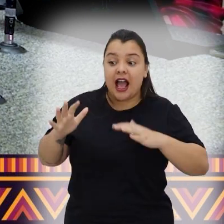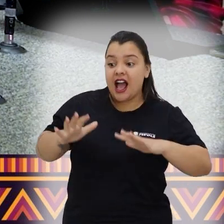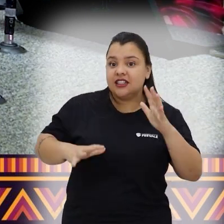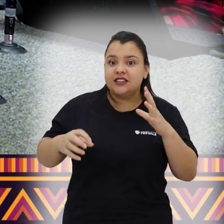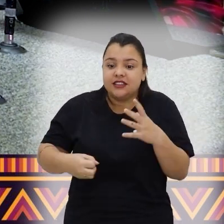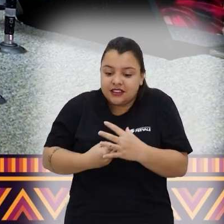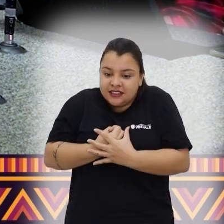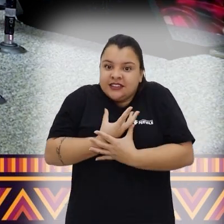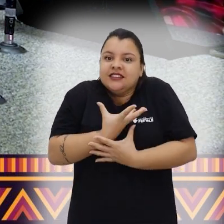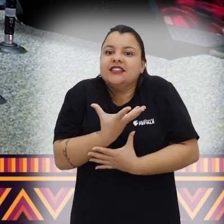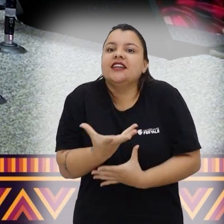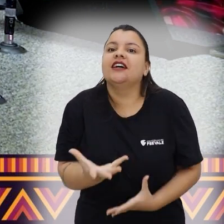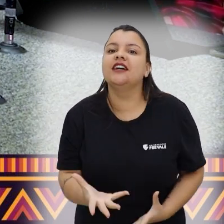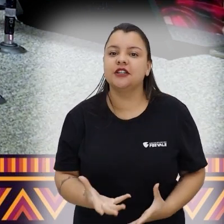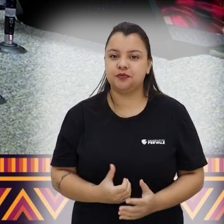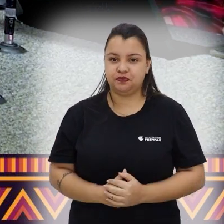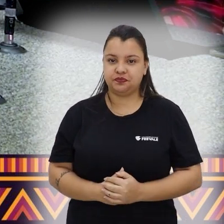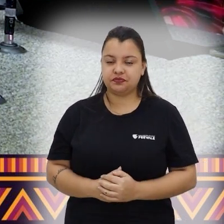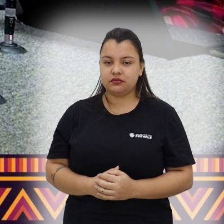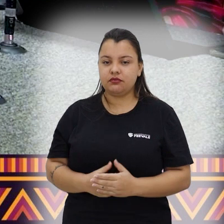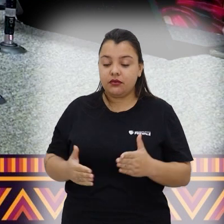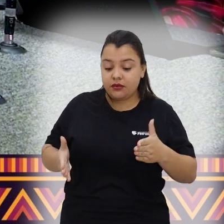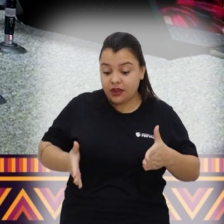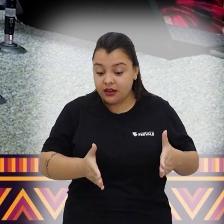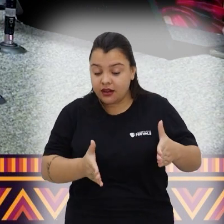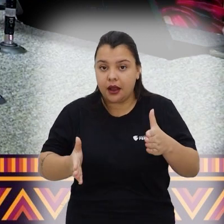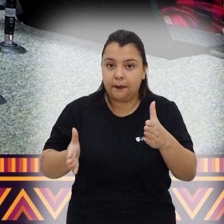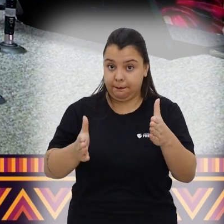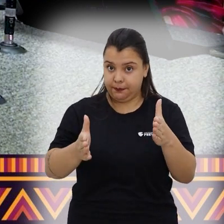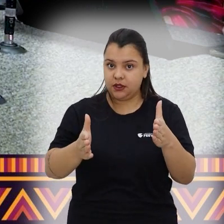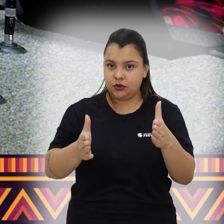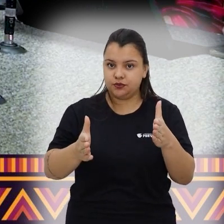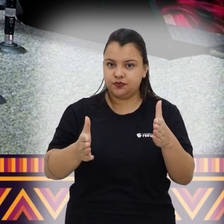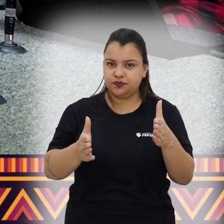reverbera. E o caminho